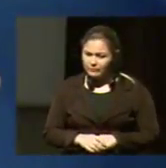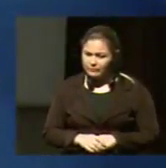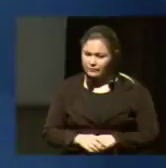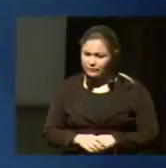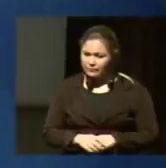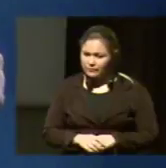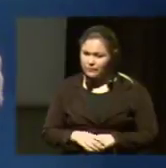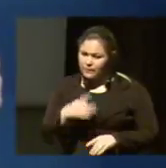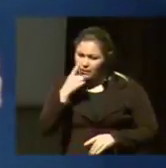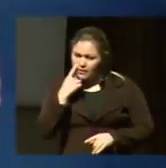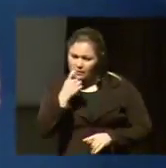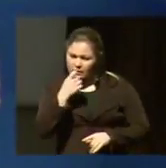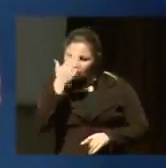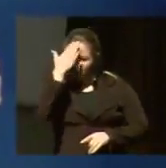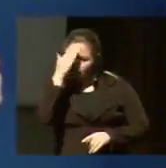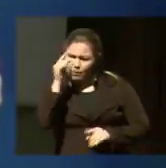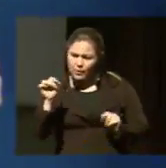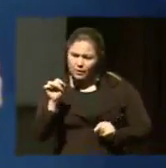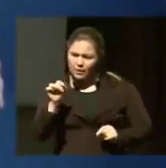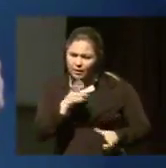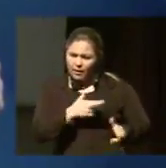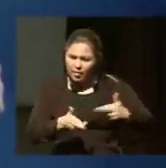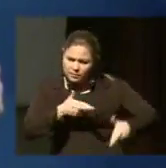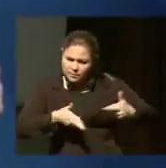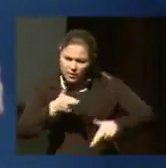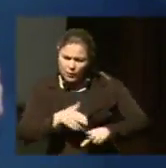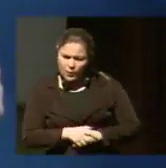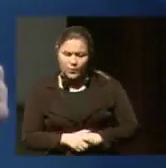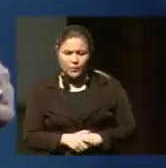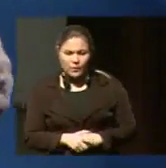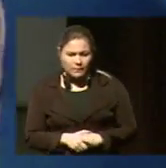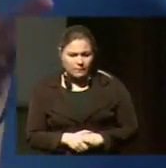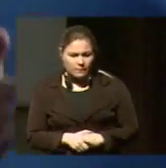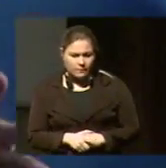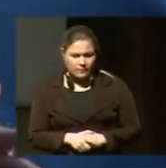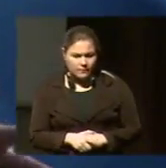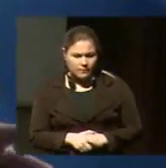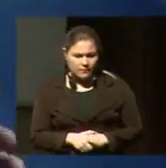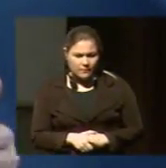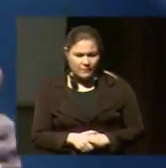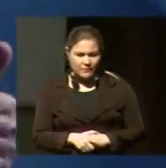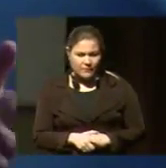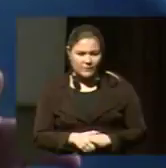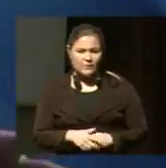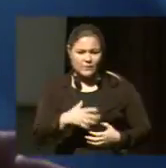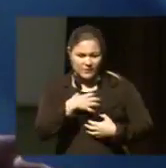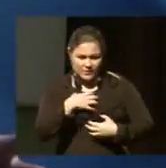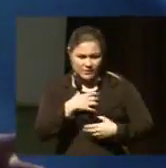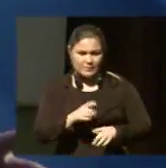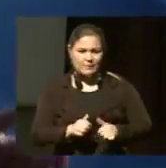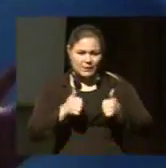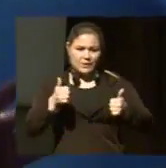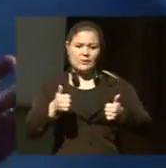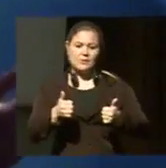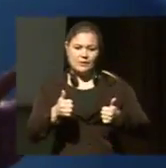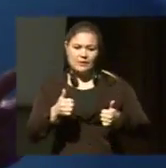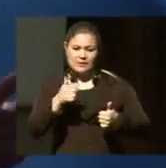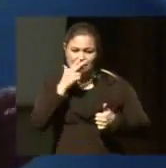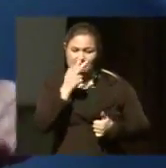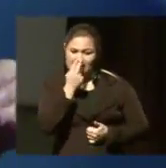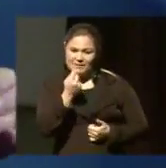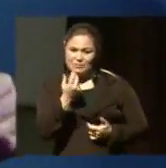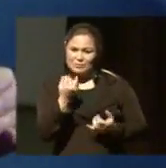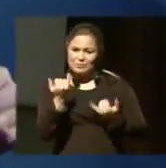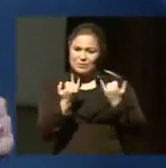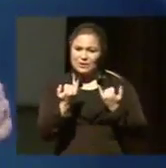me interessava saber em relação a esse projeto que tem dos mediadores, me pareceu muito importante,